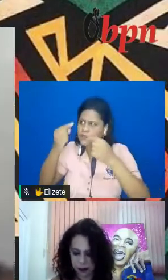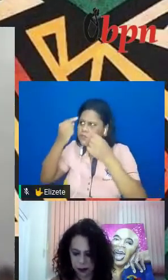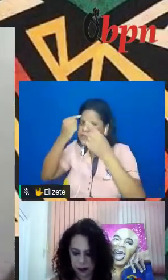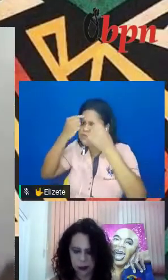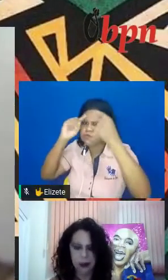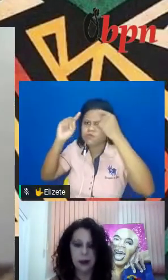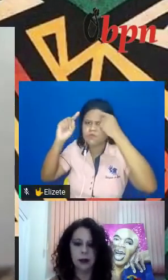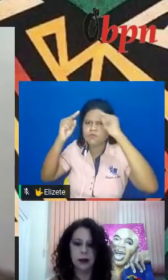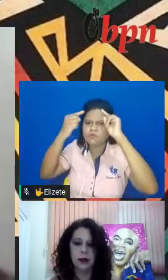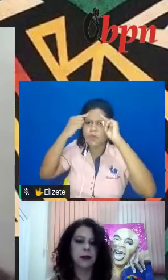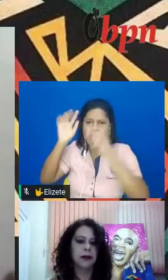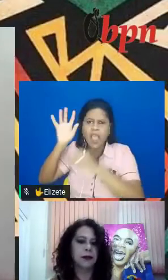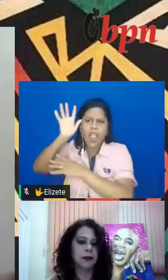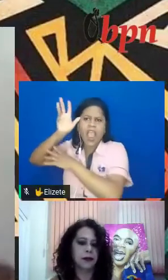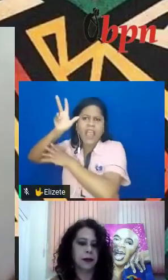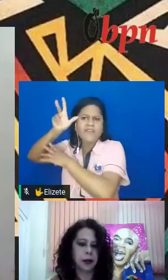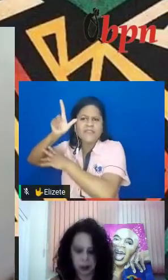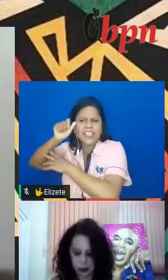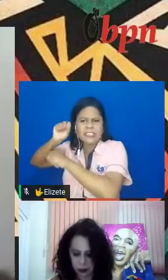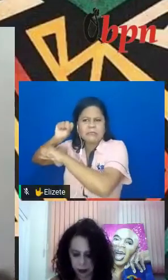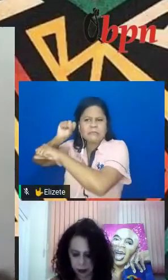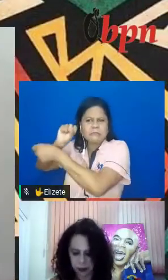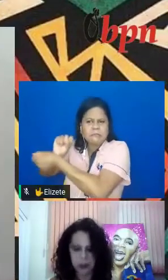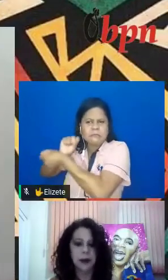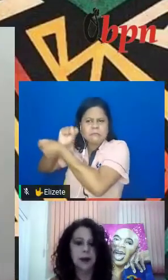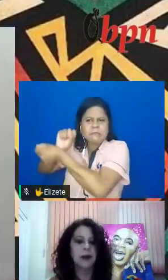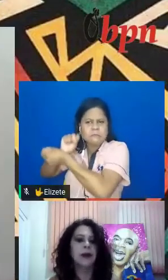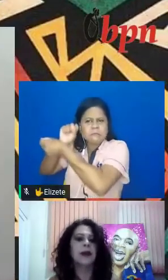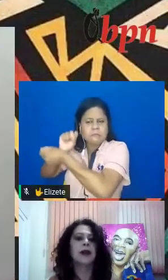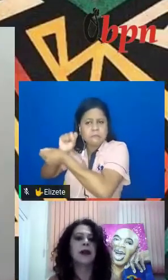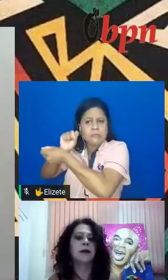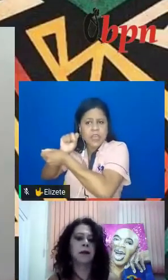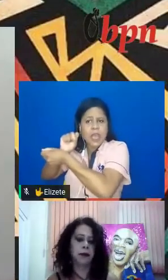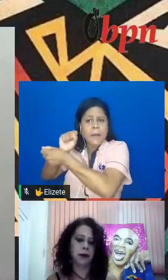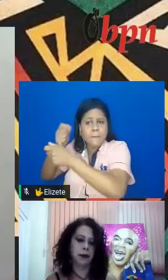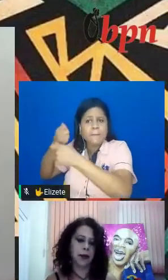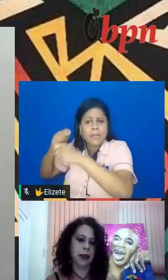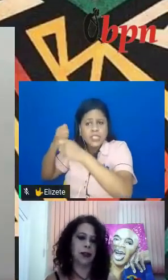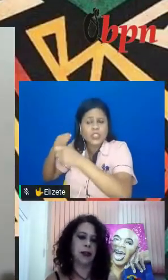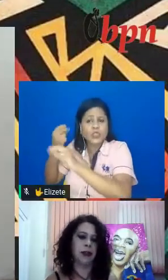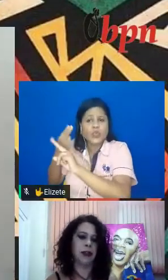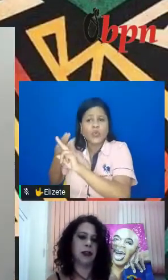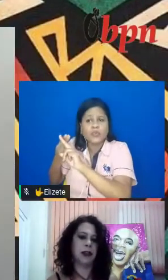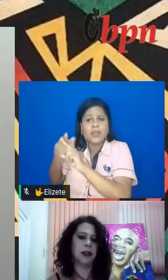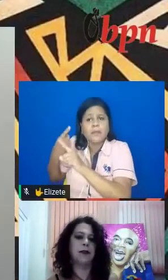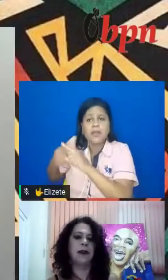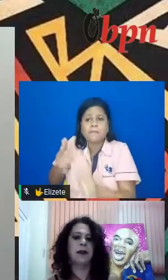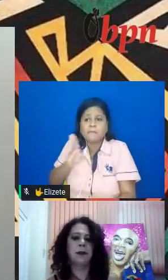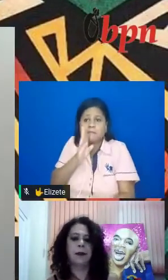africano escravizado teve que usar quando ele se colocou em silêncio.